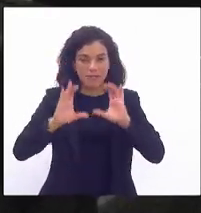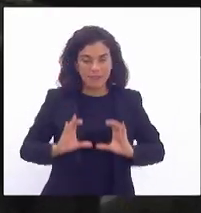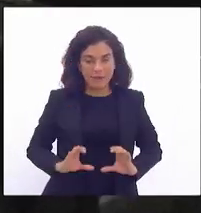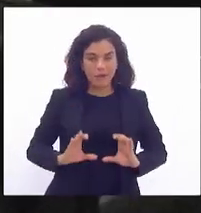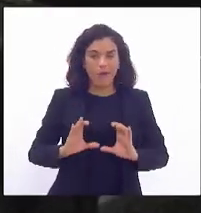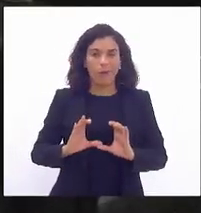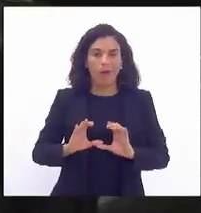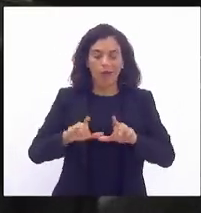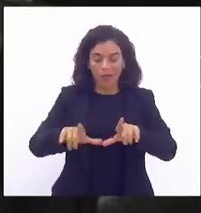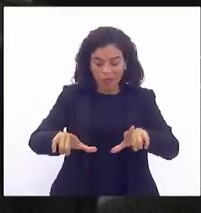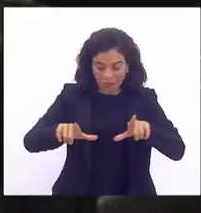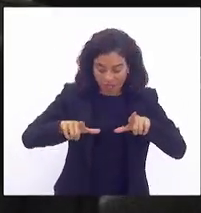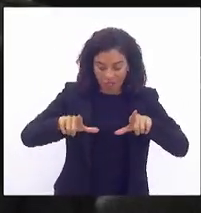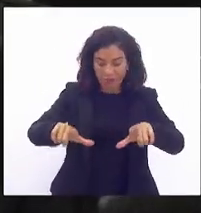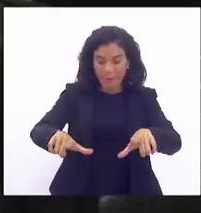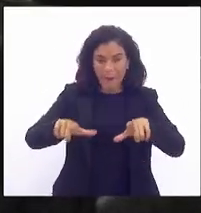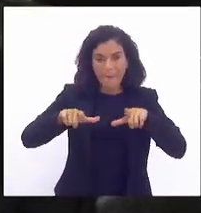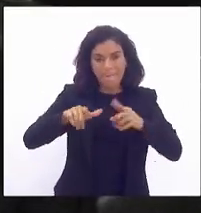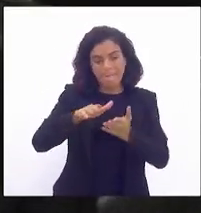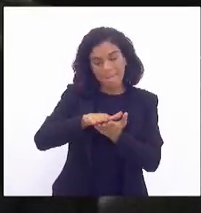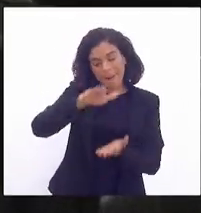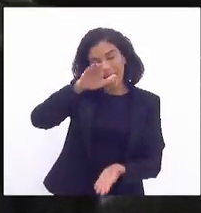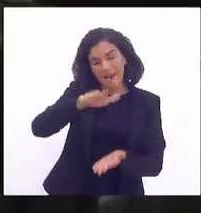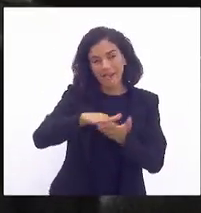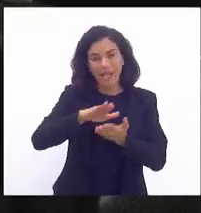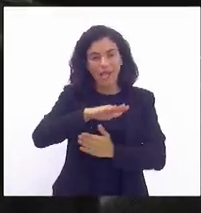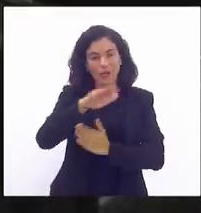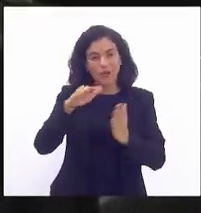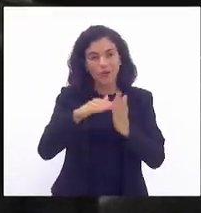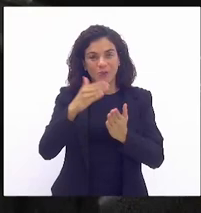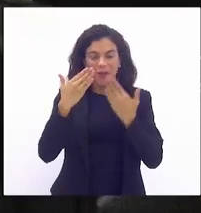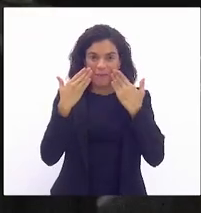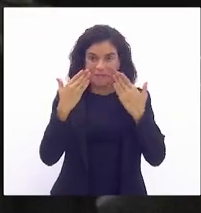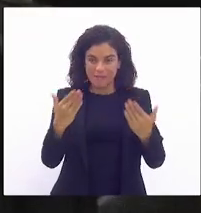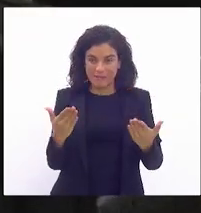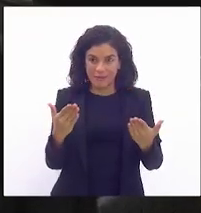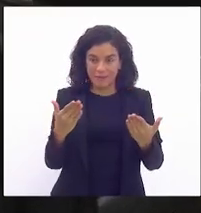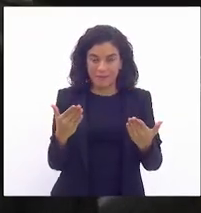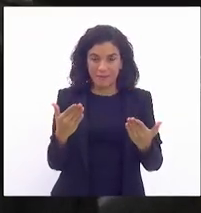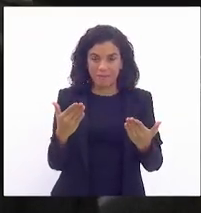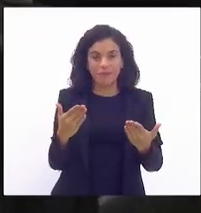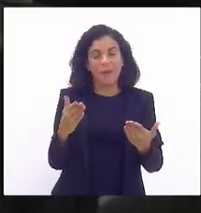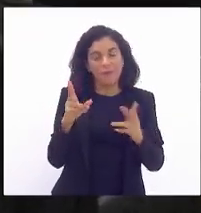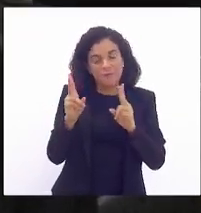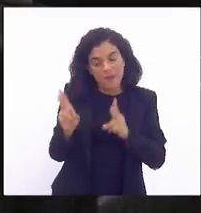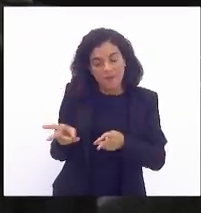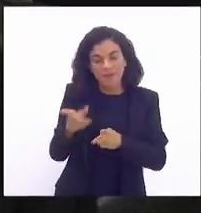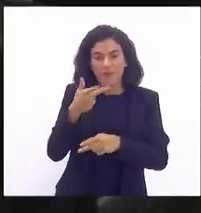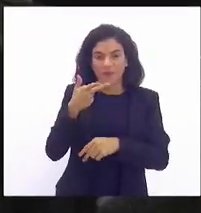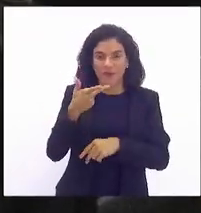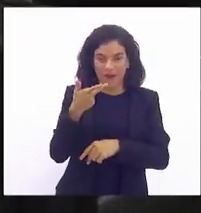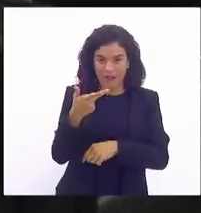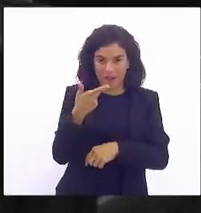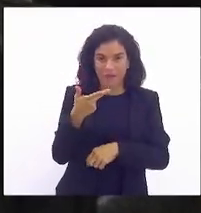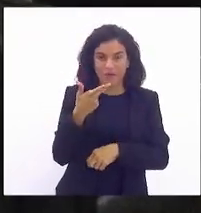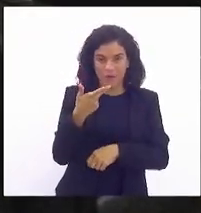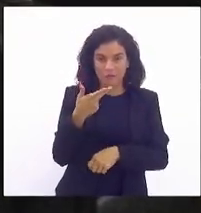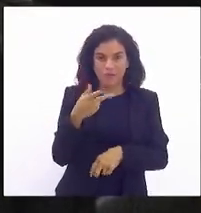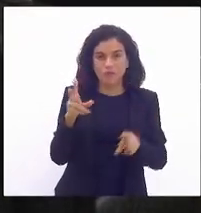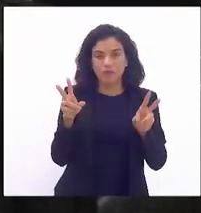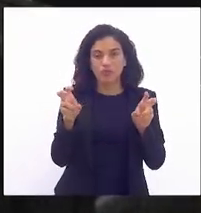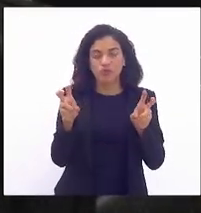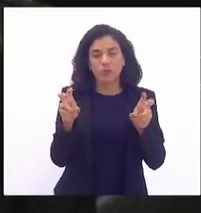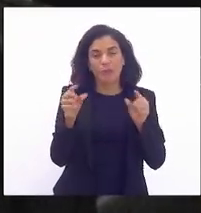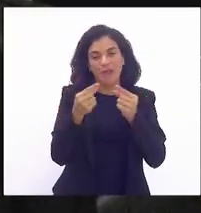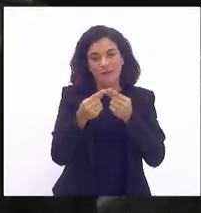os laudos, face a tudo que é apresentado. É aquilo que foi dito com relação àquela